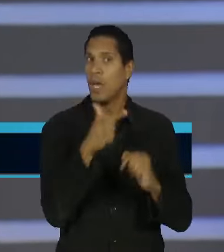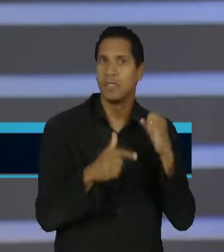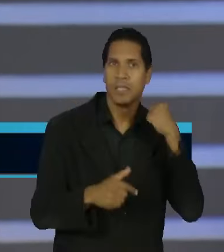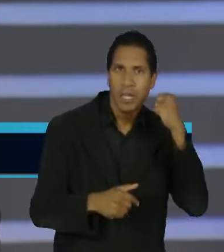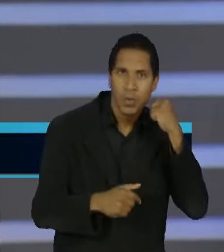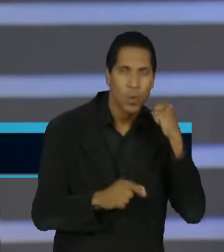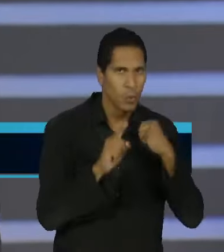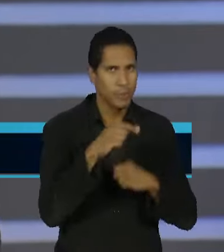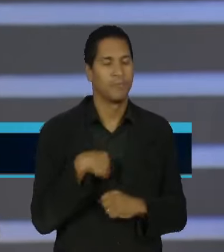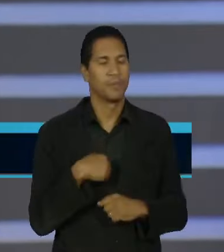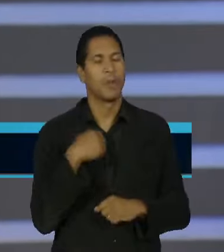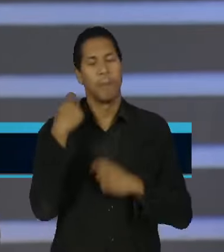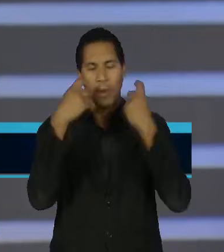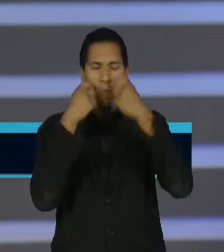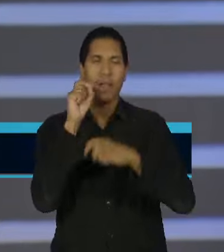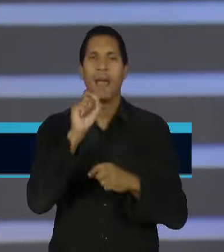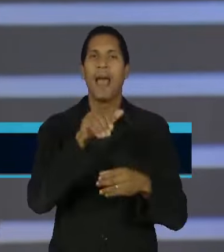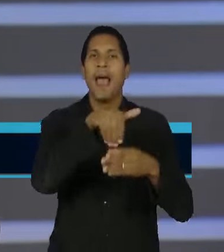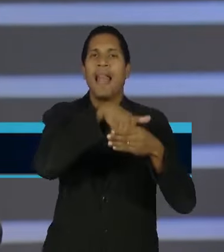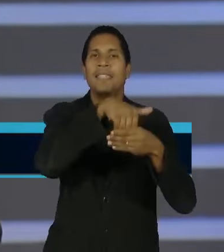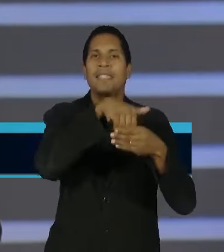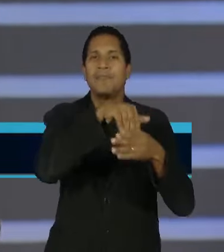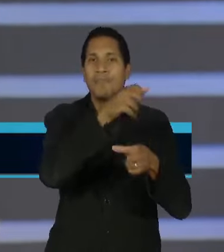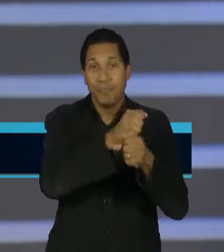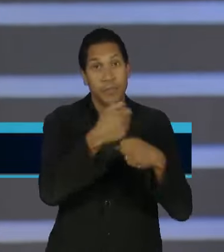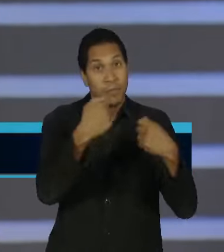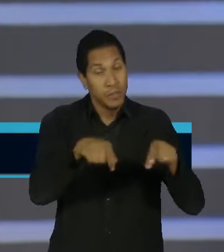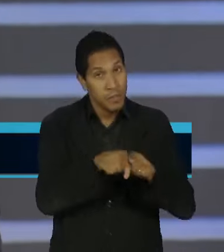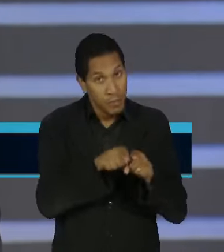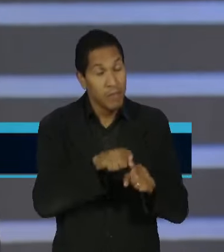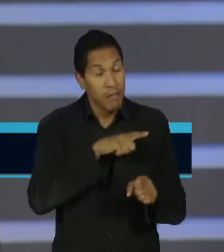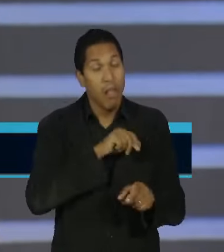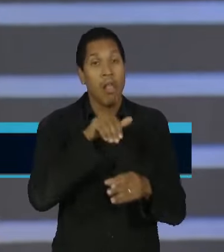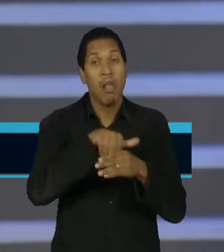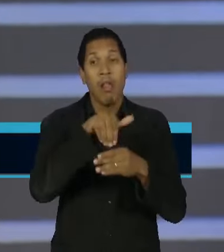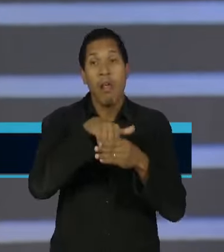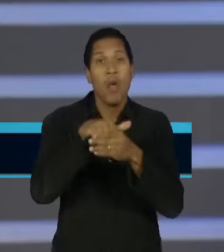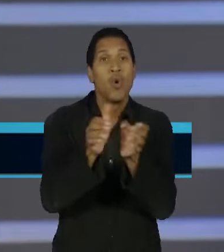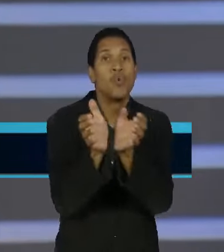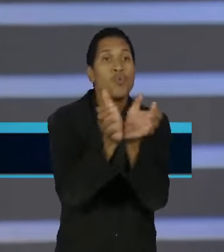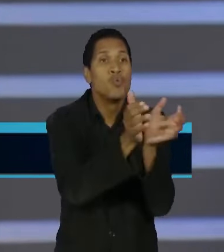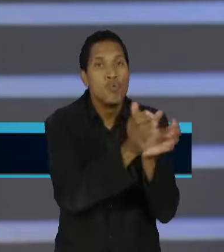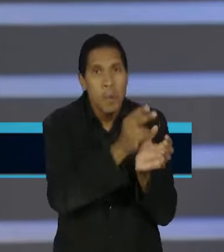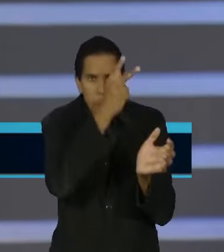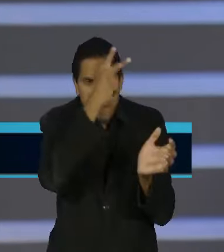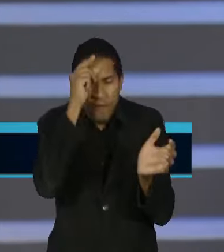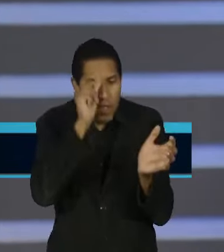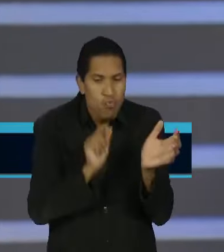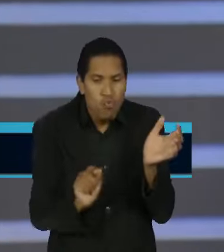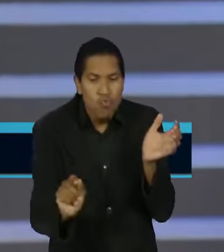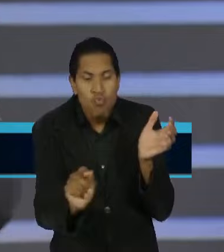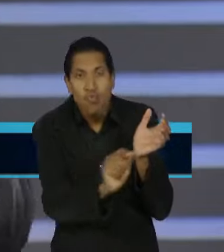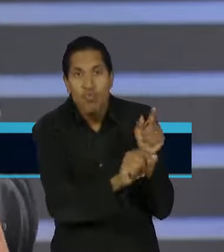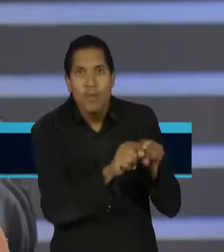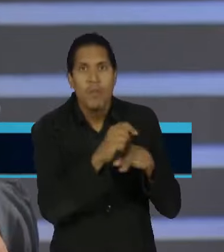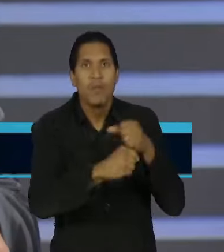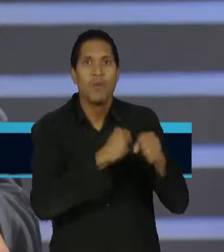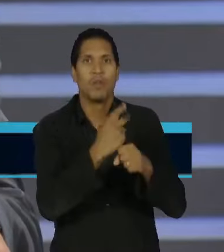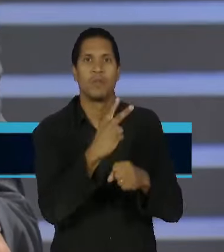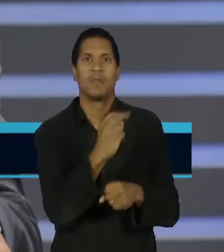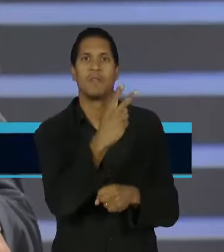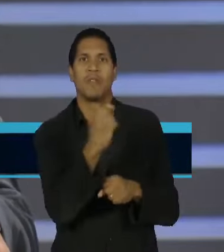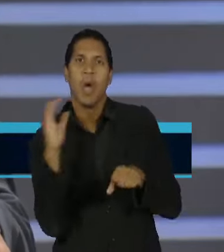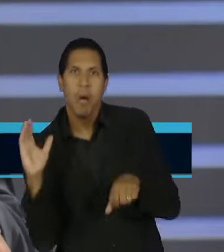estão preocupados com a eleição eles precisam eleger uma boa um bom grupo de prefeitos para que esses prefeitos em 2026